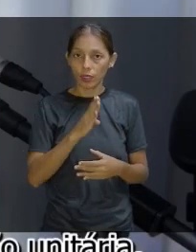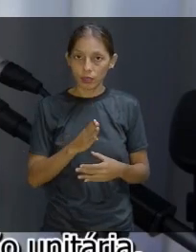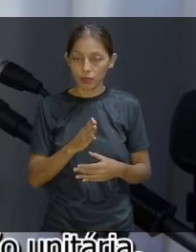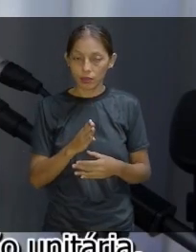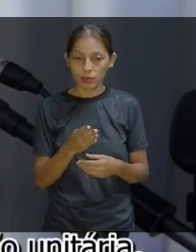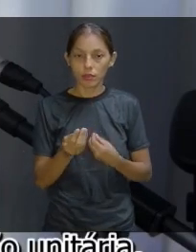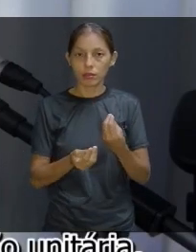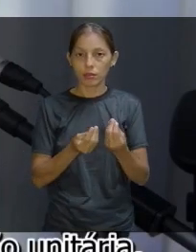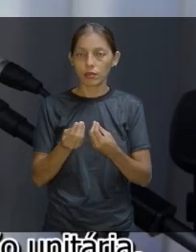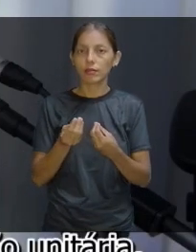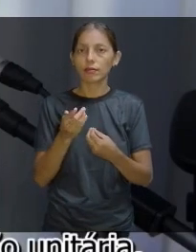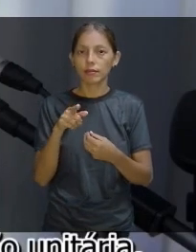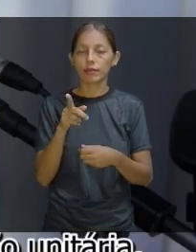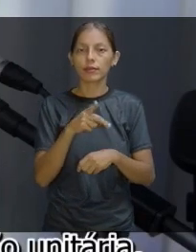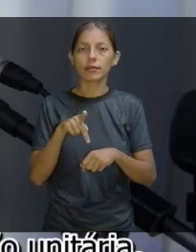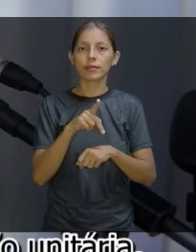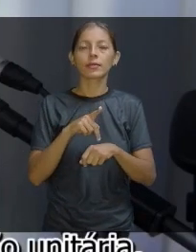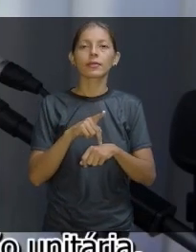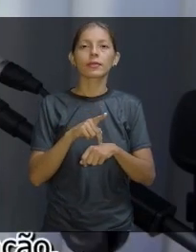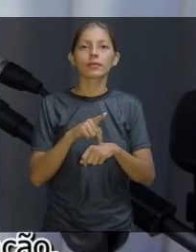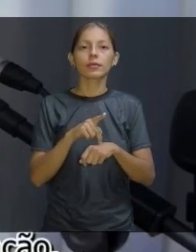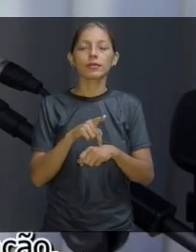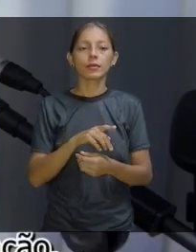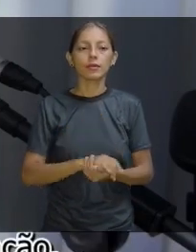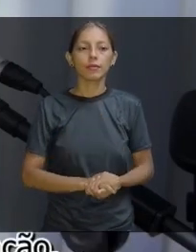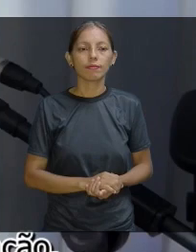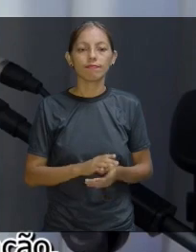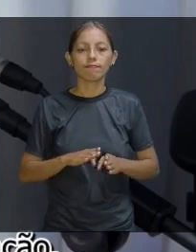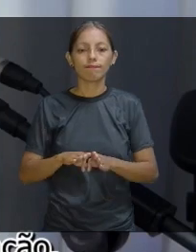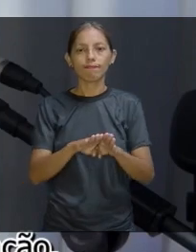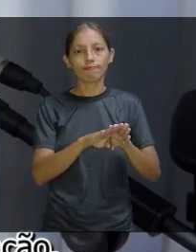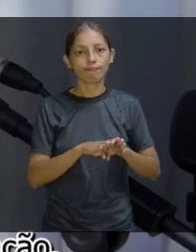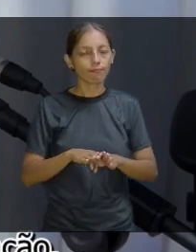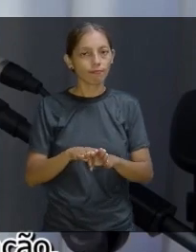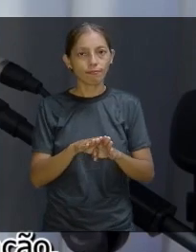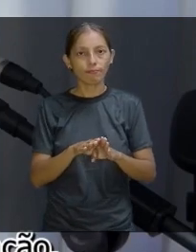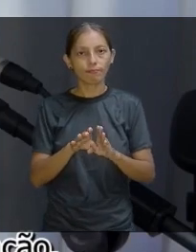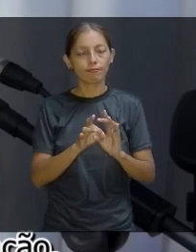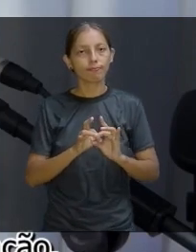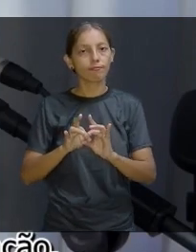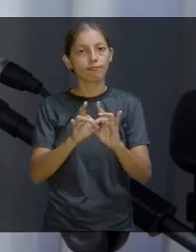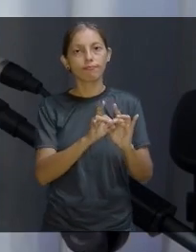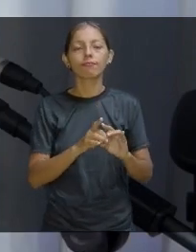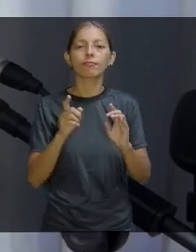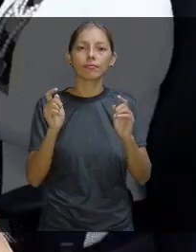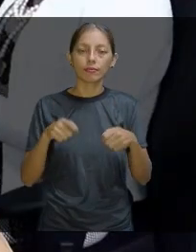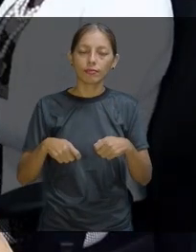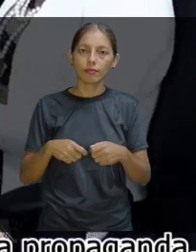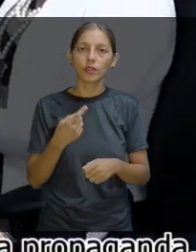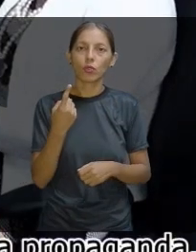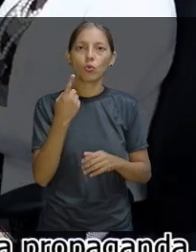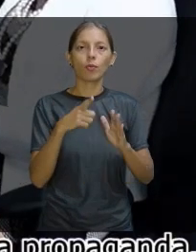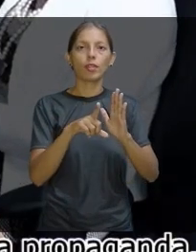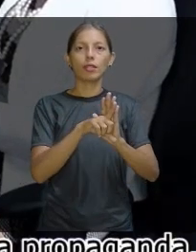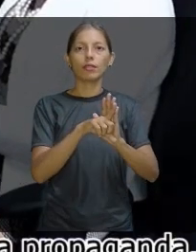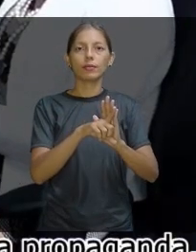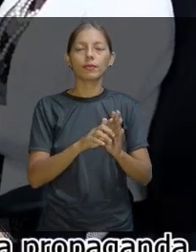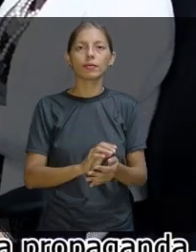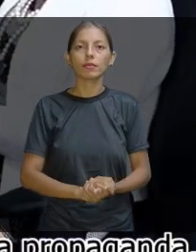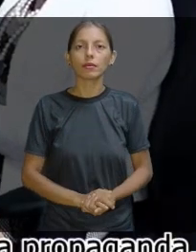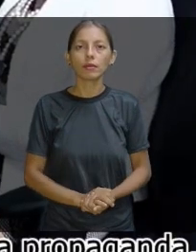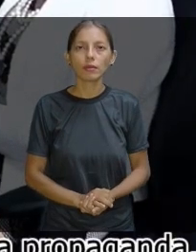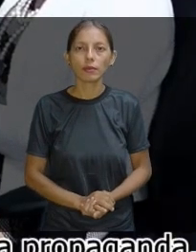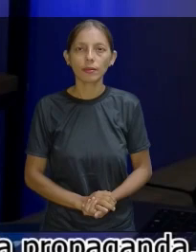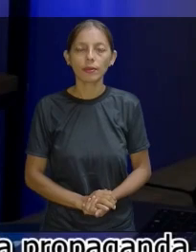Eleitoral espera, é a aplicação unitária, em conjunto, por todos nós, de uma mesma legislação. Muito bem. Doutor Silmar, antes